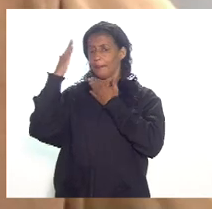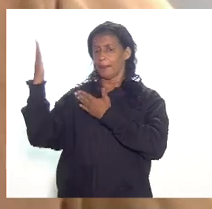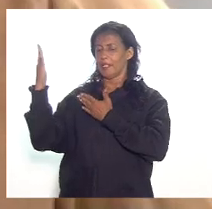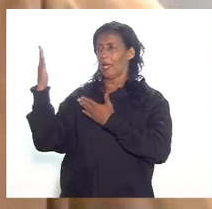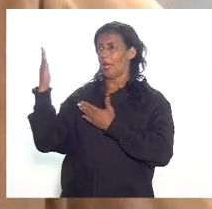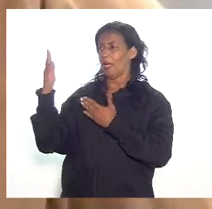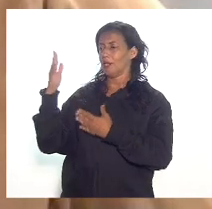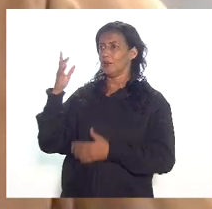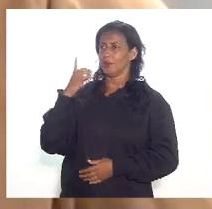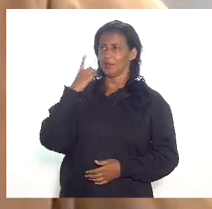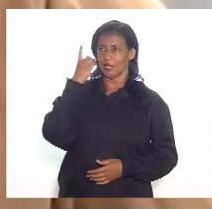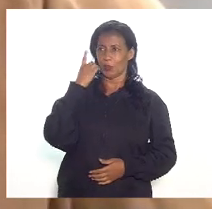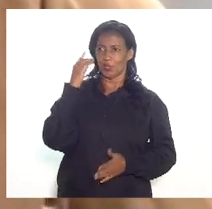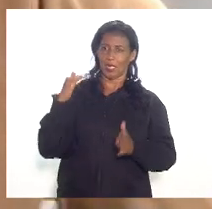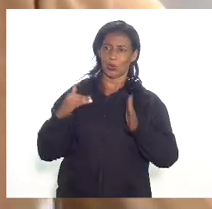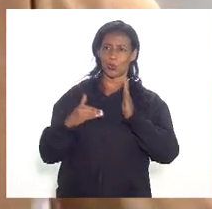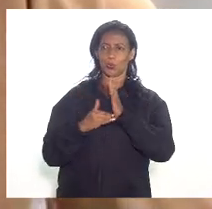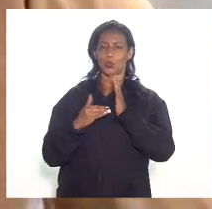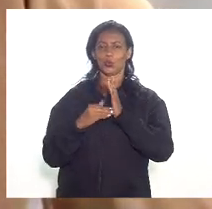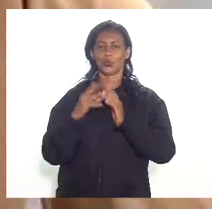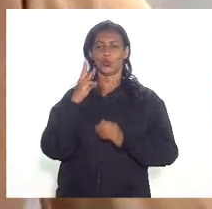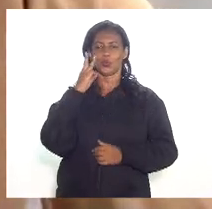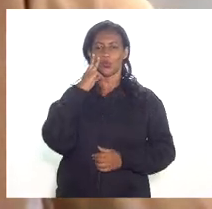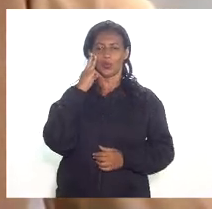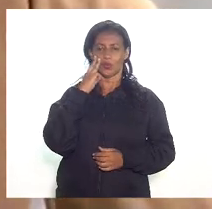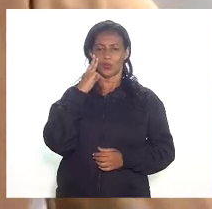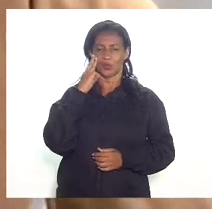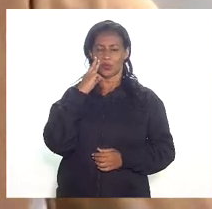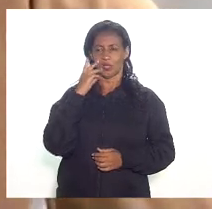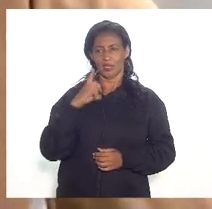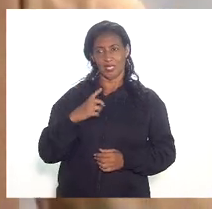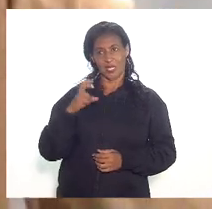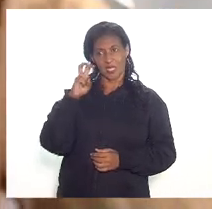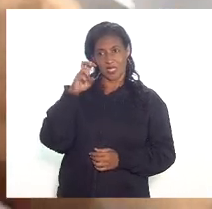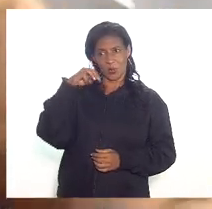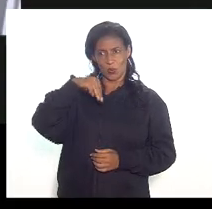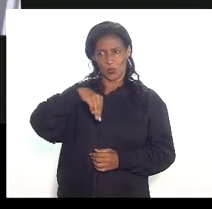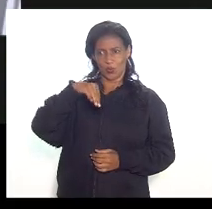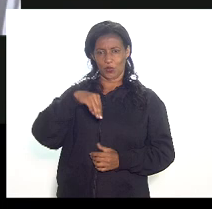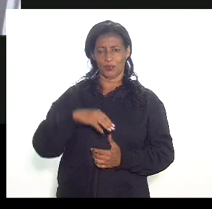valder carneiro o último para fazer intervenção vossa excelência tem cinco minutos